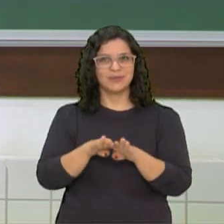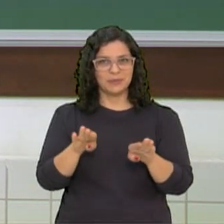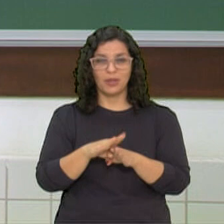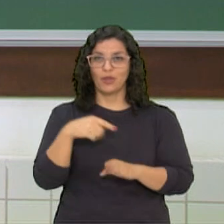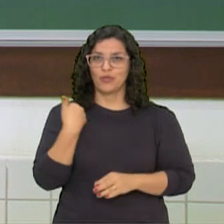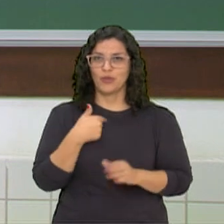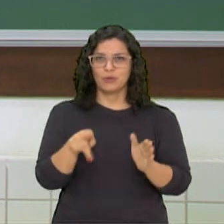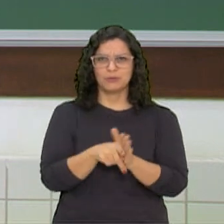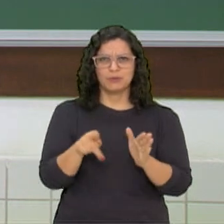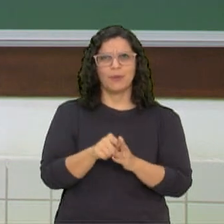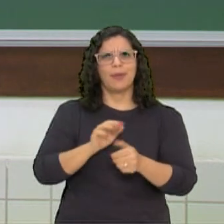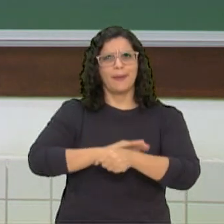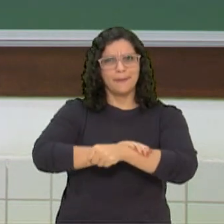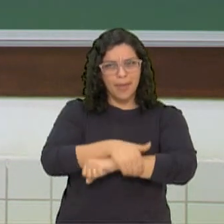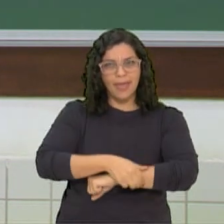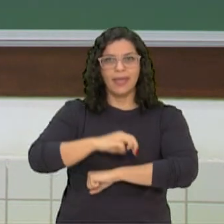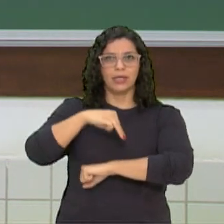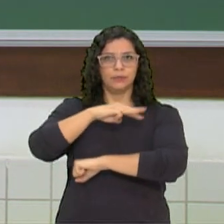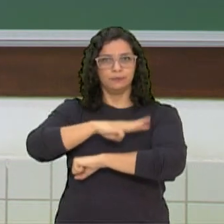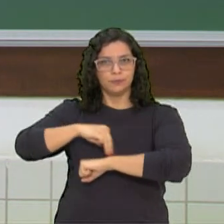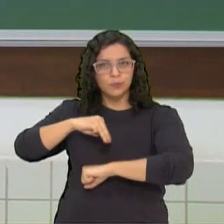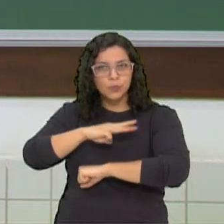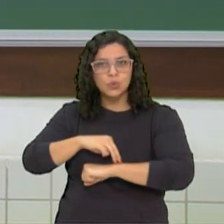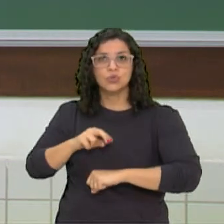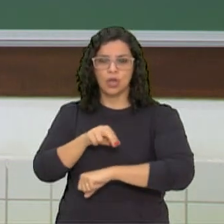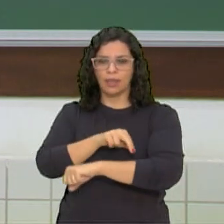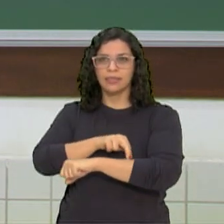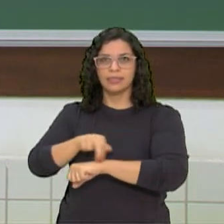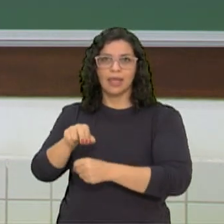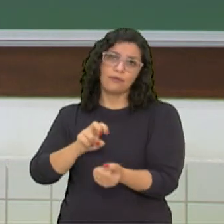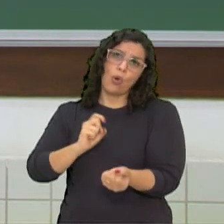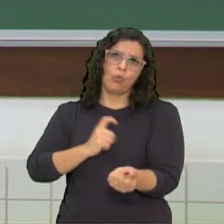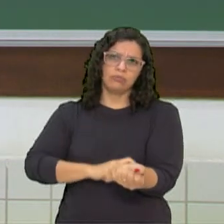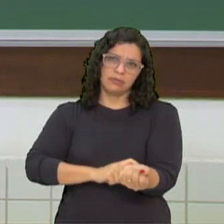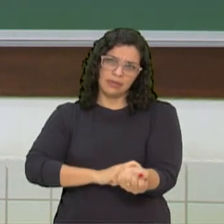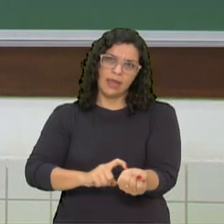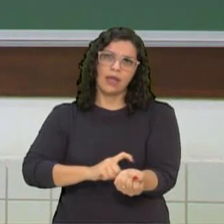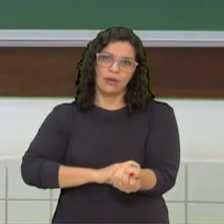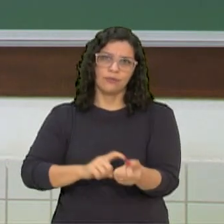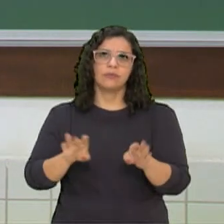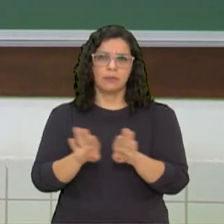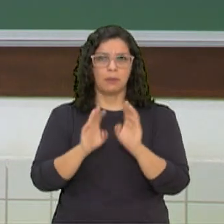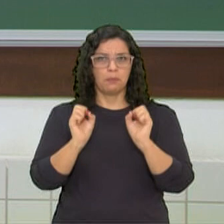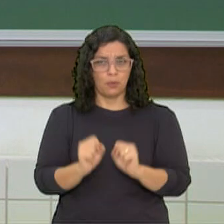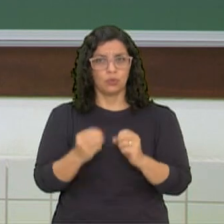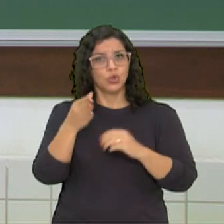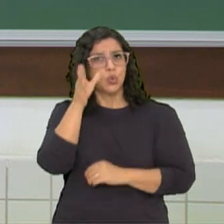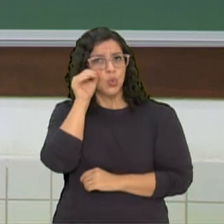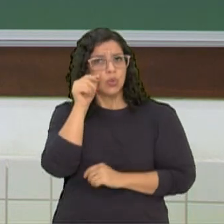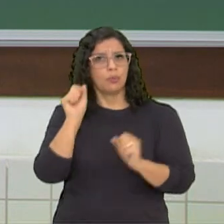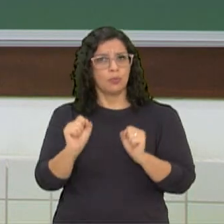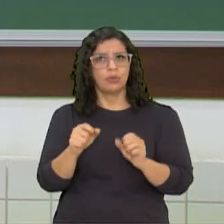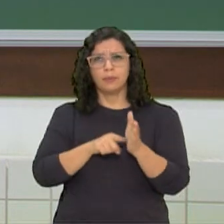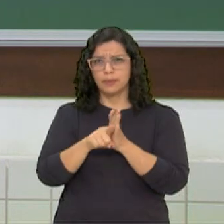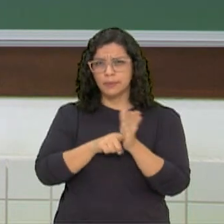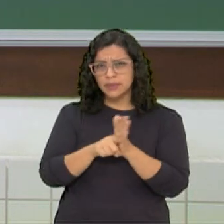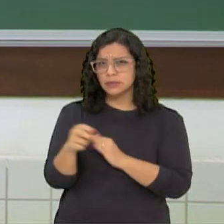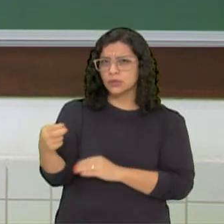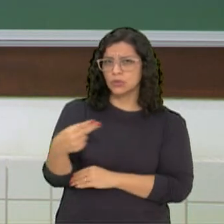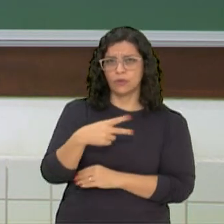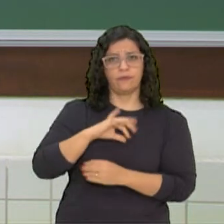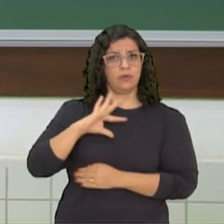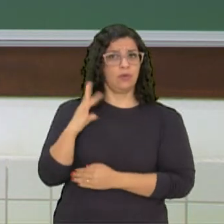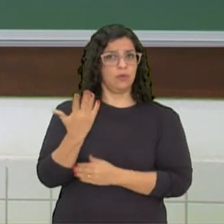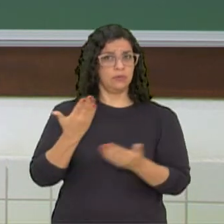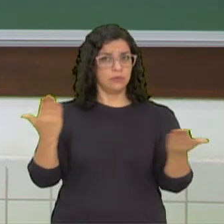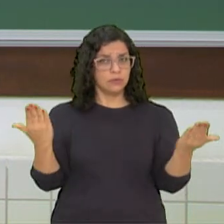os conjuntivos, tá, o muscular, e agora a gente chega no nervoso, né? E eu trago para vocês uma curiosidade, né, uma pesquisa nova que fizeram